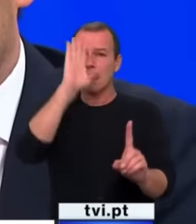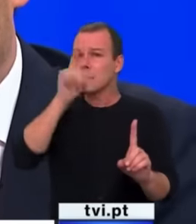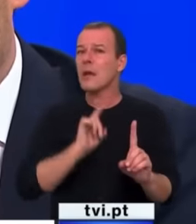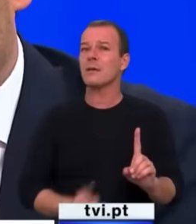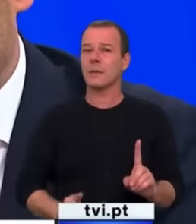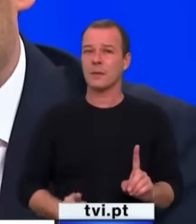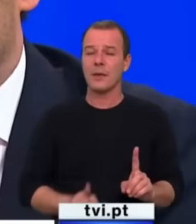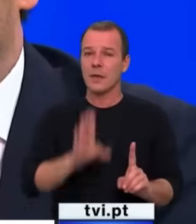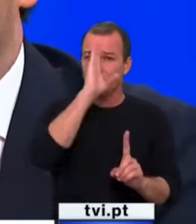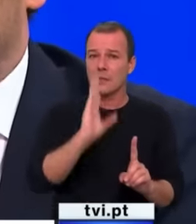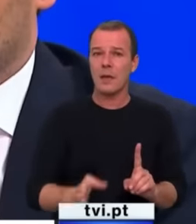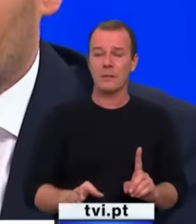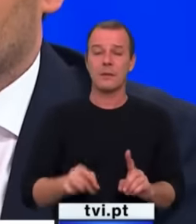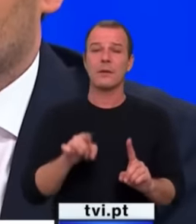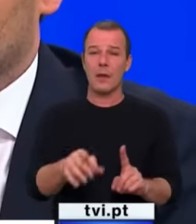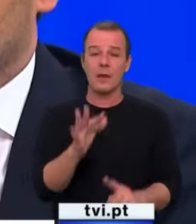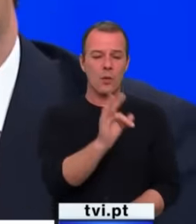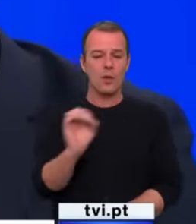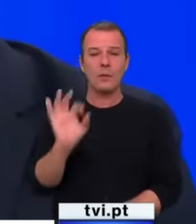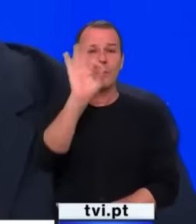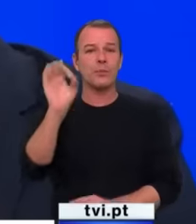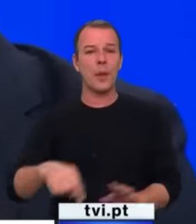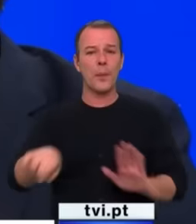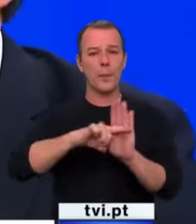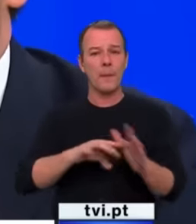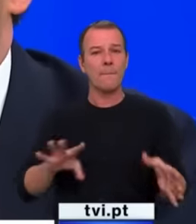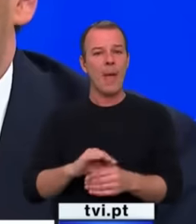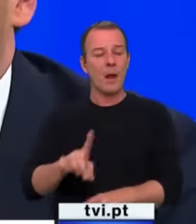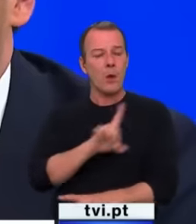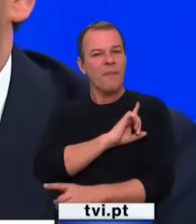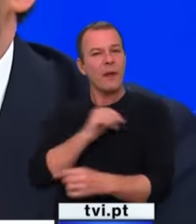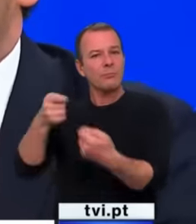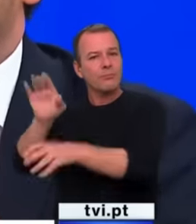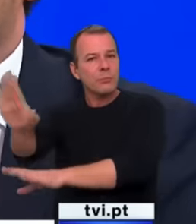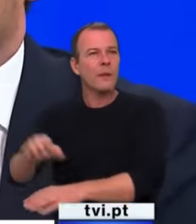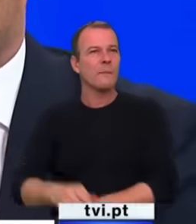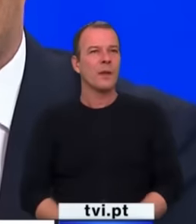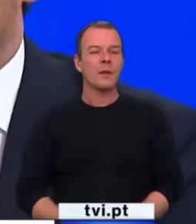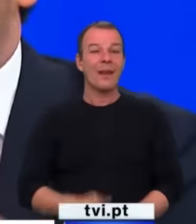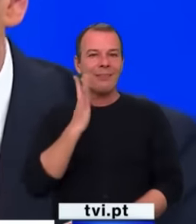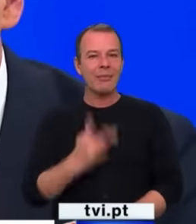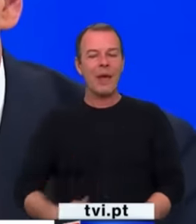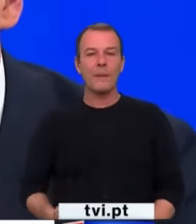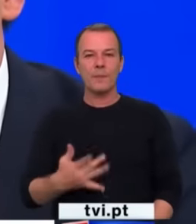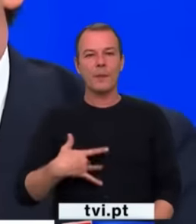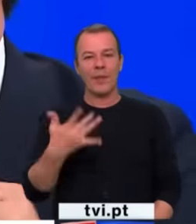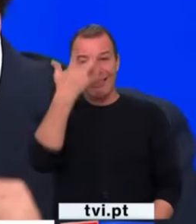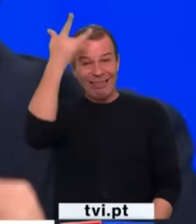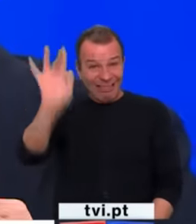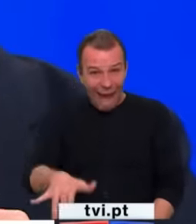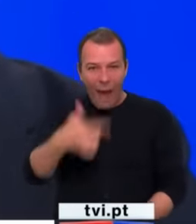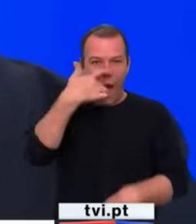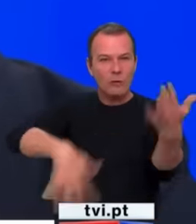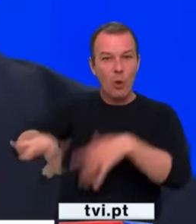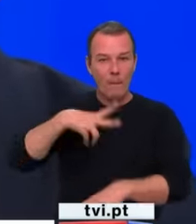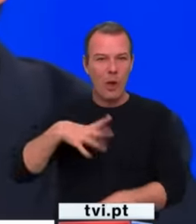defende, é isso que está no programa. Pedro Nuno Santos, 40% das diligências já são feitas no privado. O sistema já é misto. Não tenta enganar os portugueses. O que nós não, queremos... Não, quer agravar. O que nós